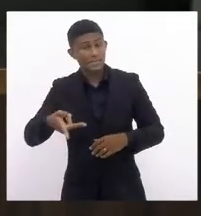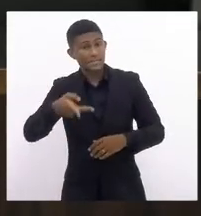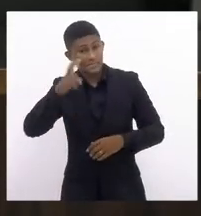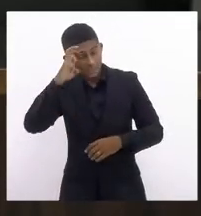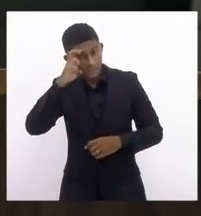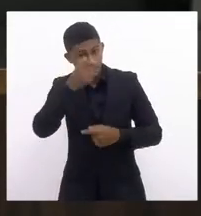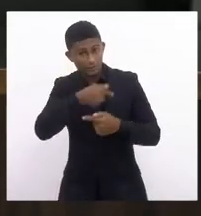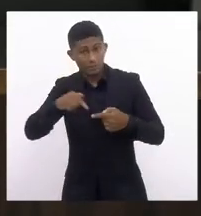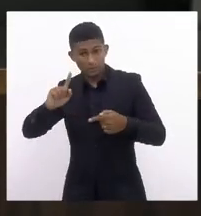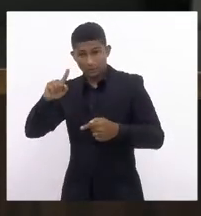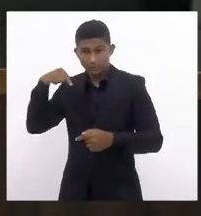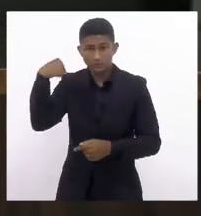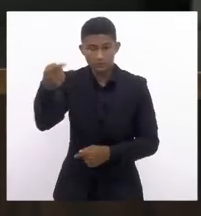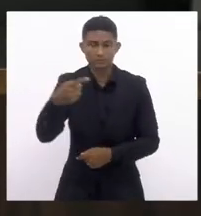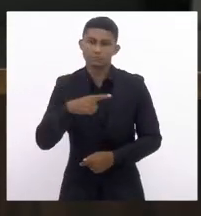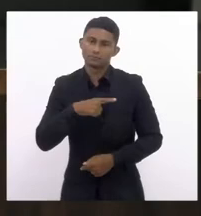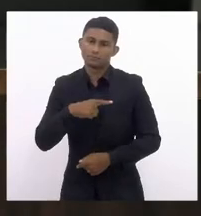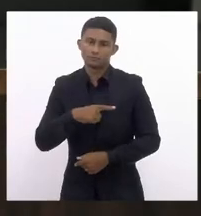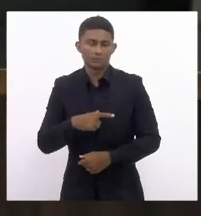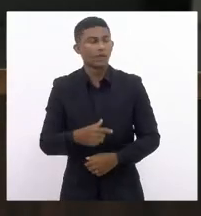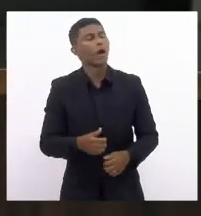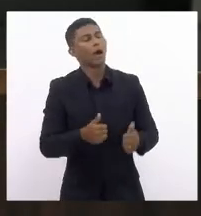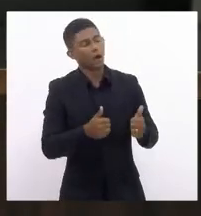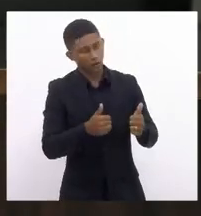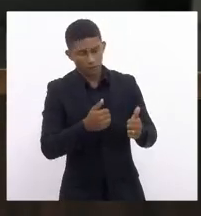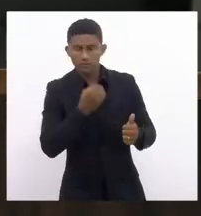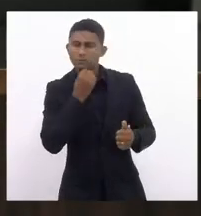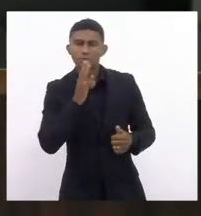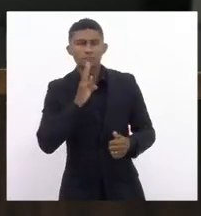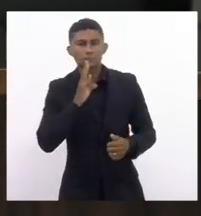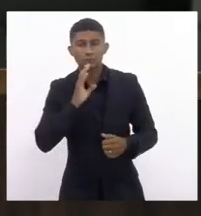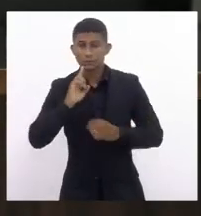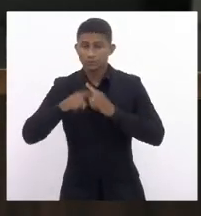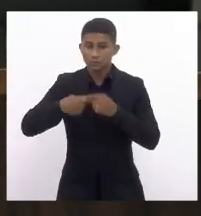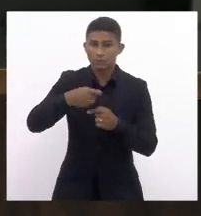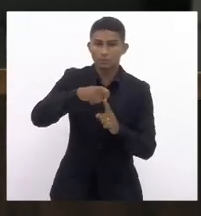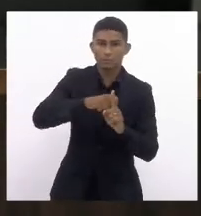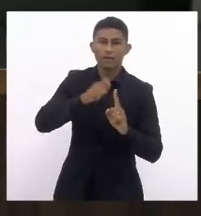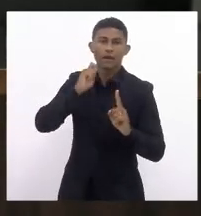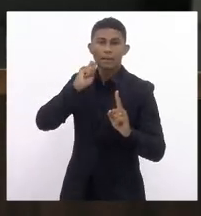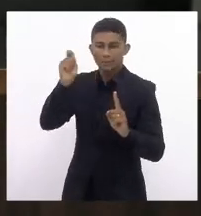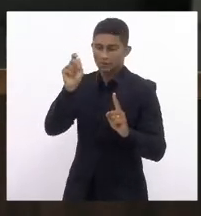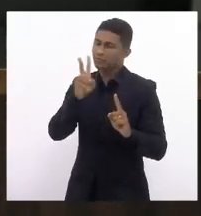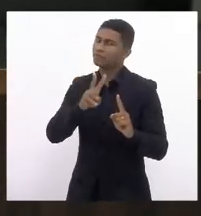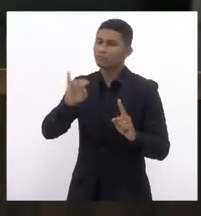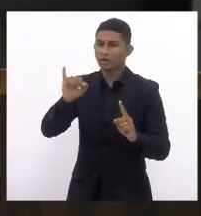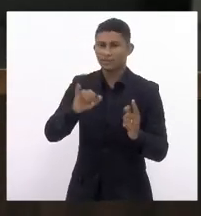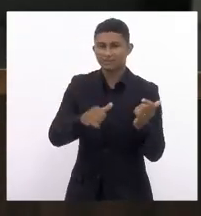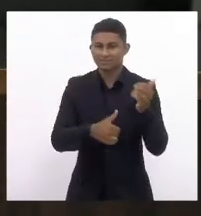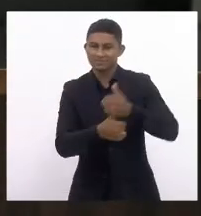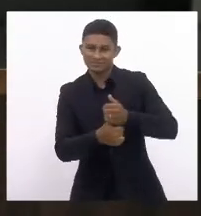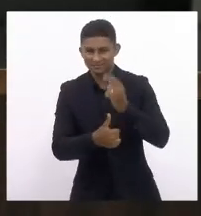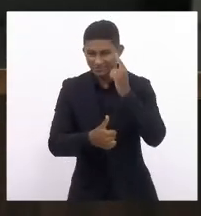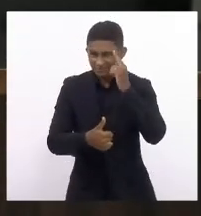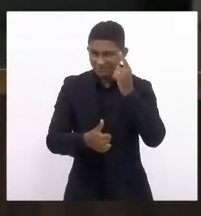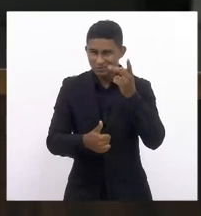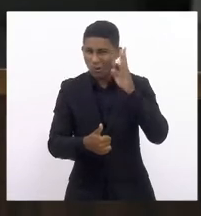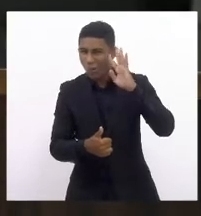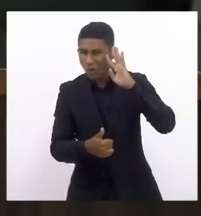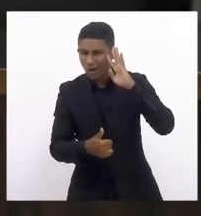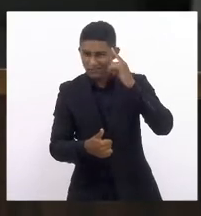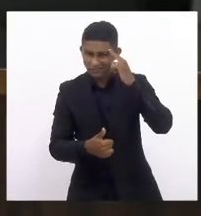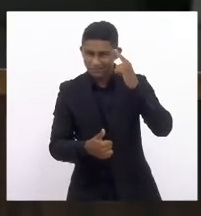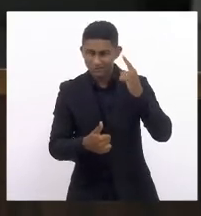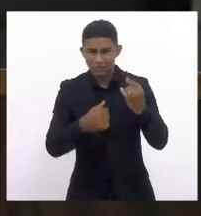semana. Tá legal. E vamos compensar depois em abril esse meio-dia de quarta.